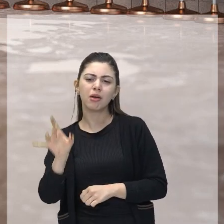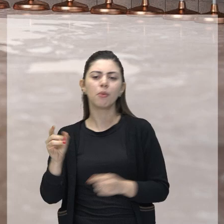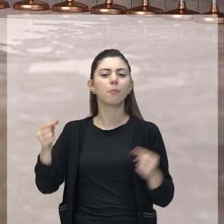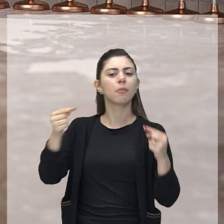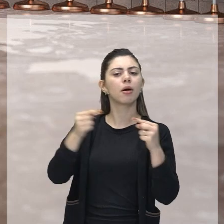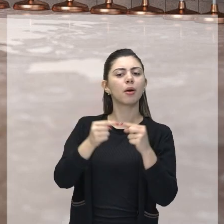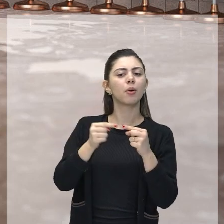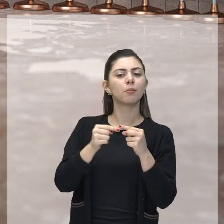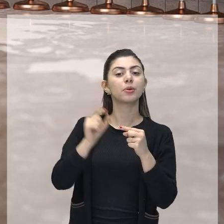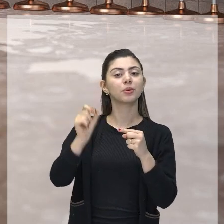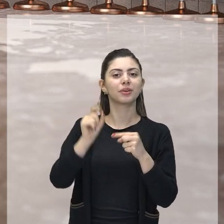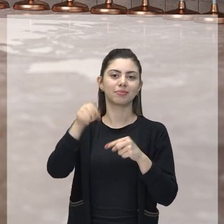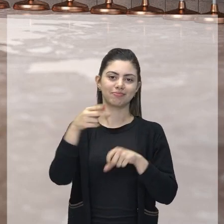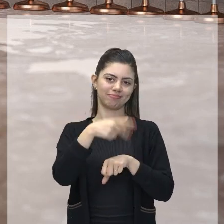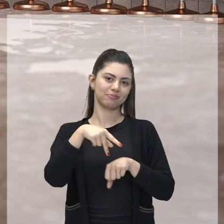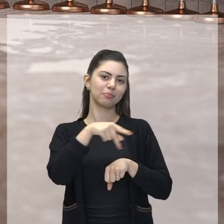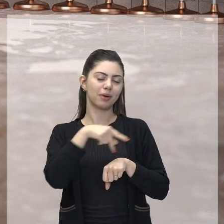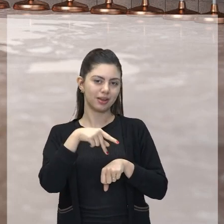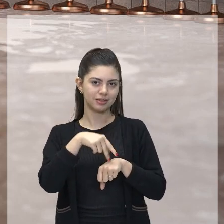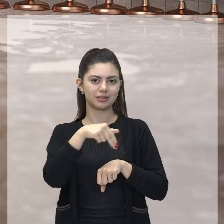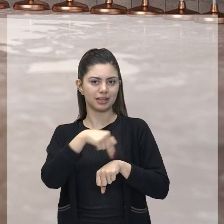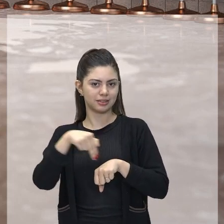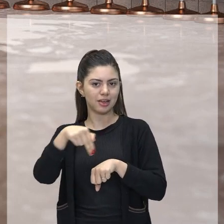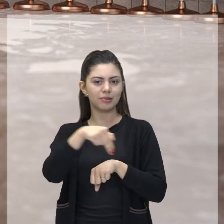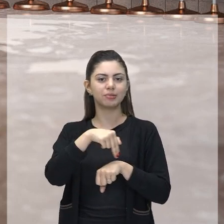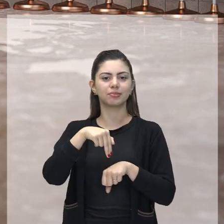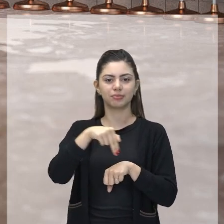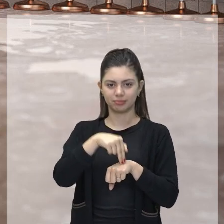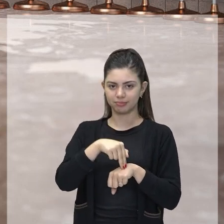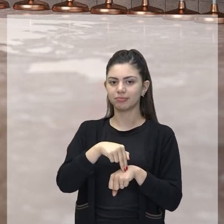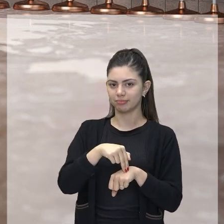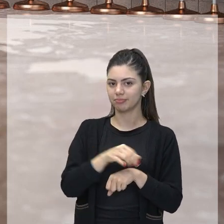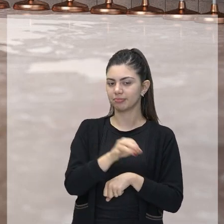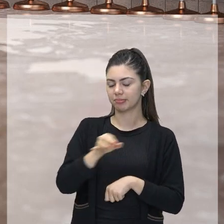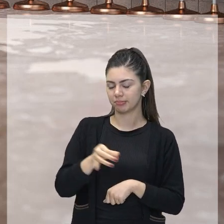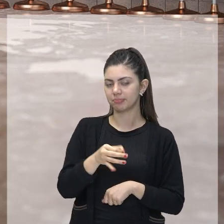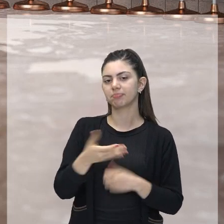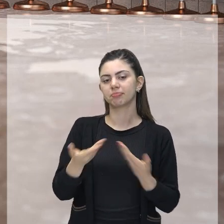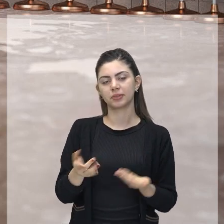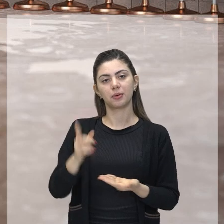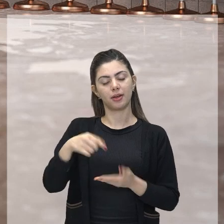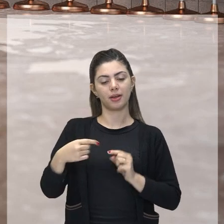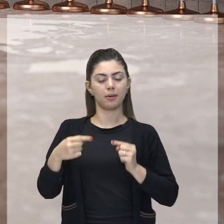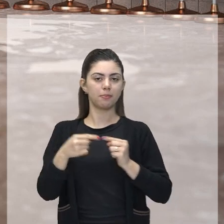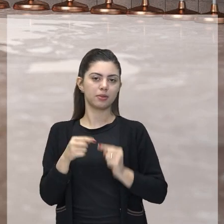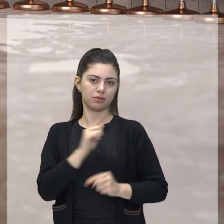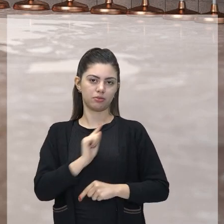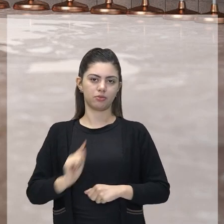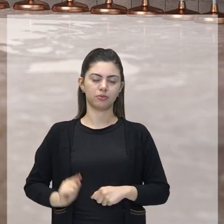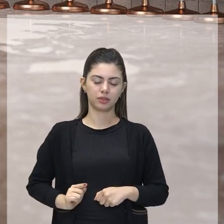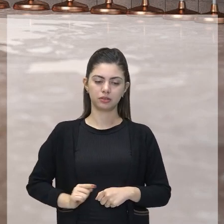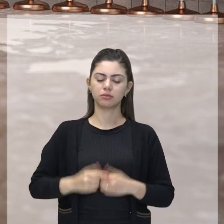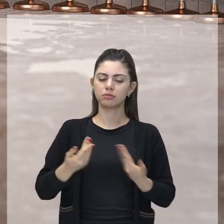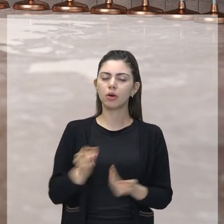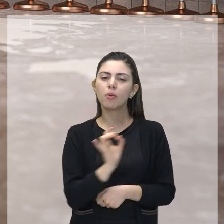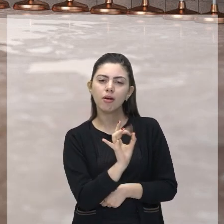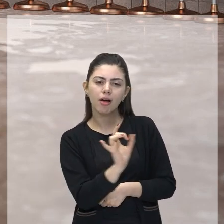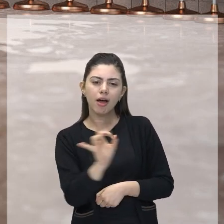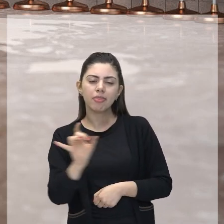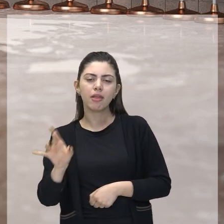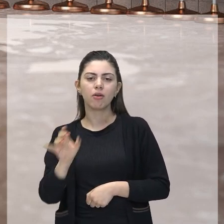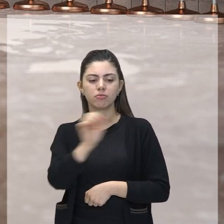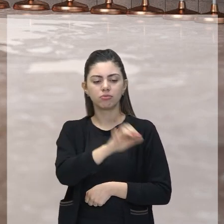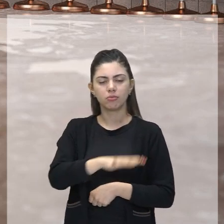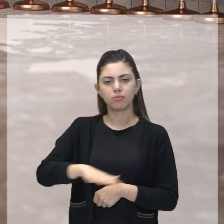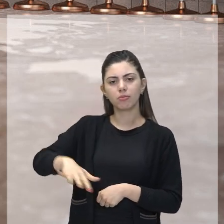representa uma nação, representa um território, né, representa ali um governo. E cada governo, cada território,